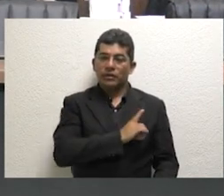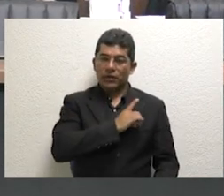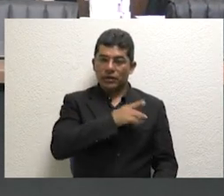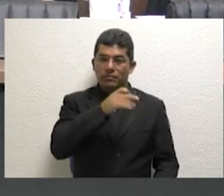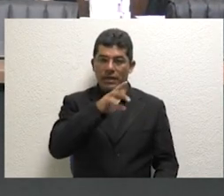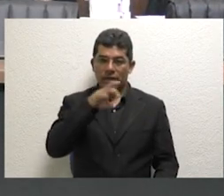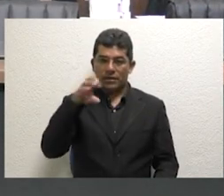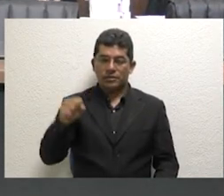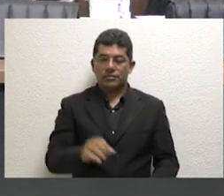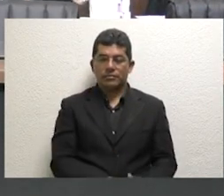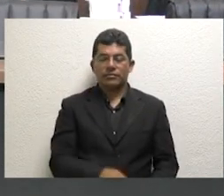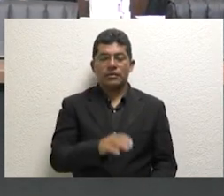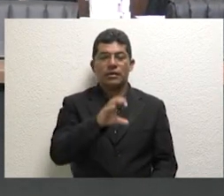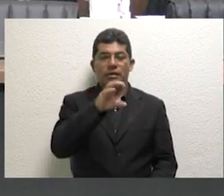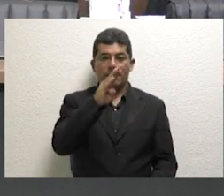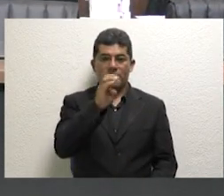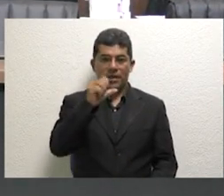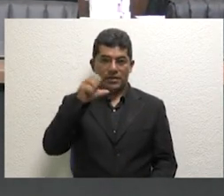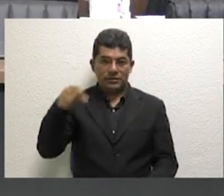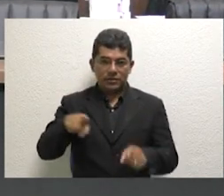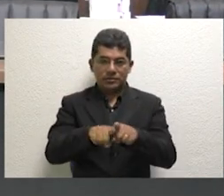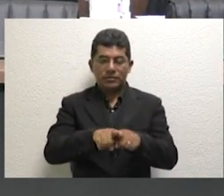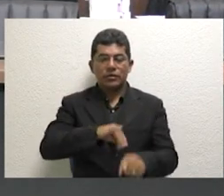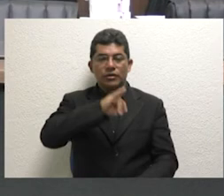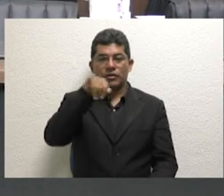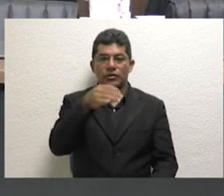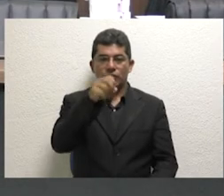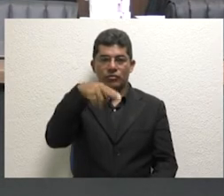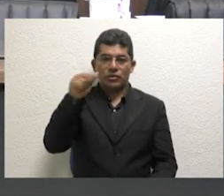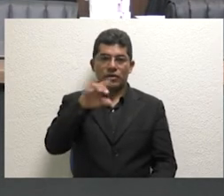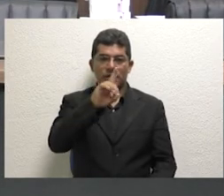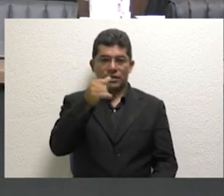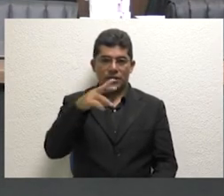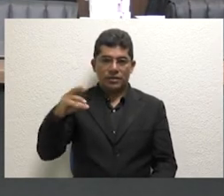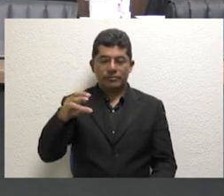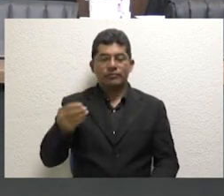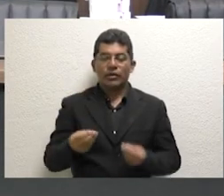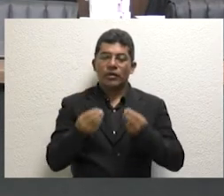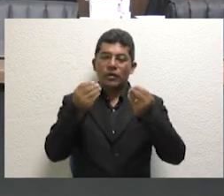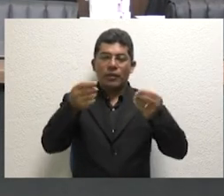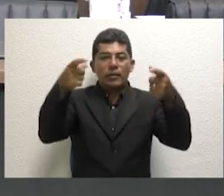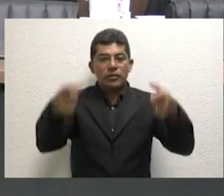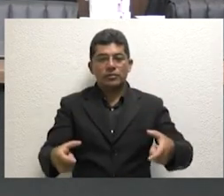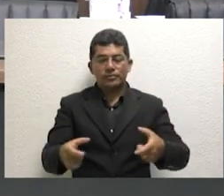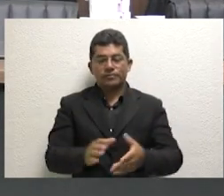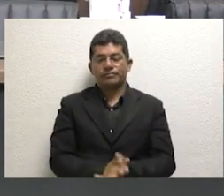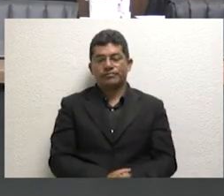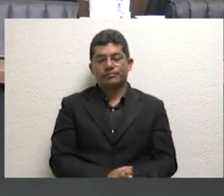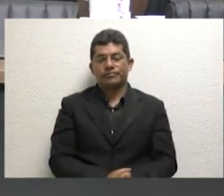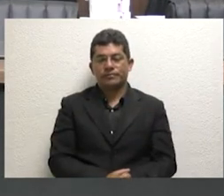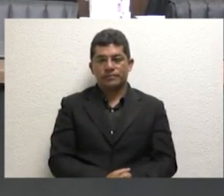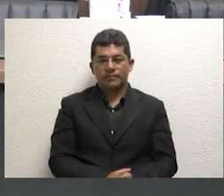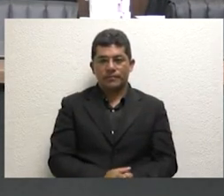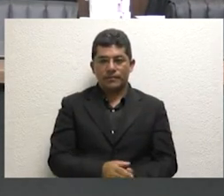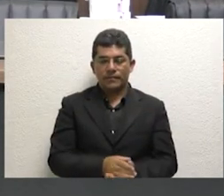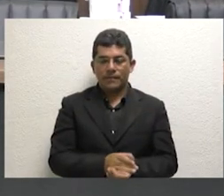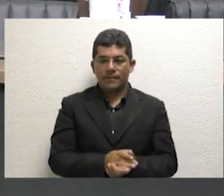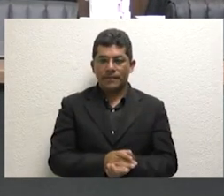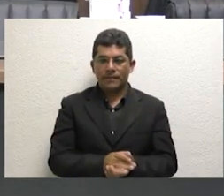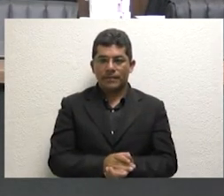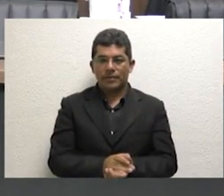Carlinhos Bessa e deputada Joana Dark estão sendo encaminhados aos respectivos destinatários